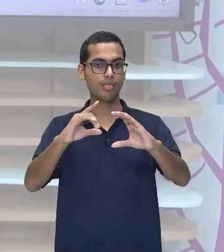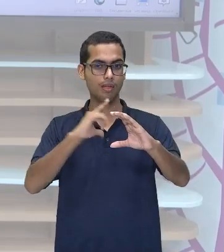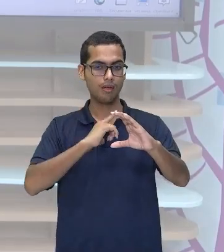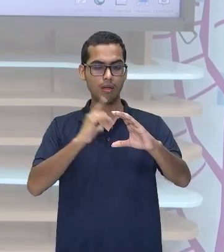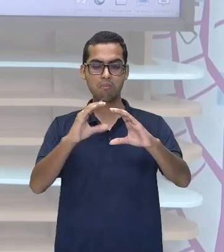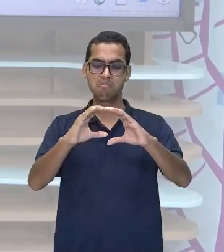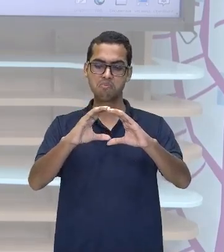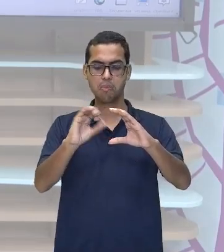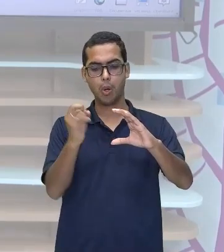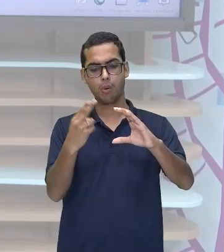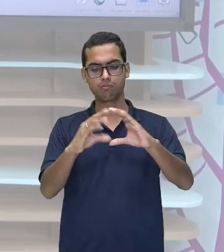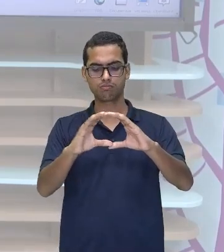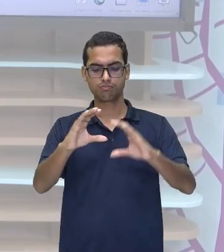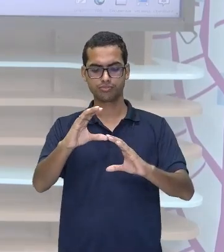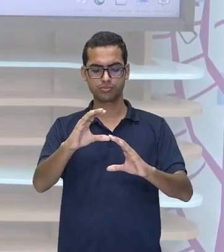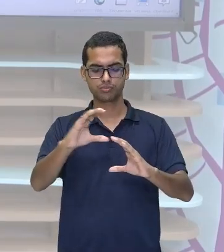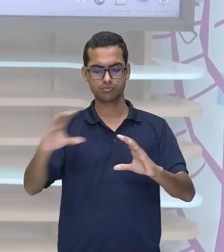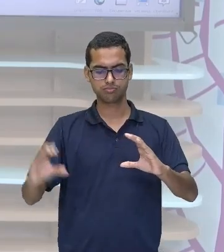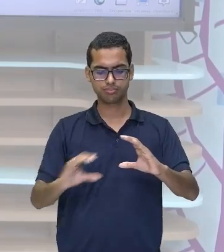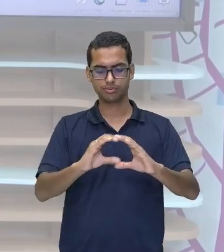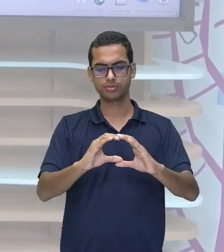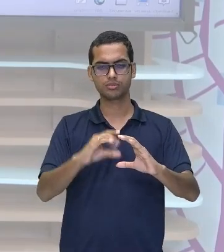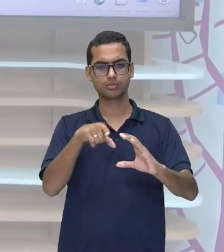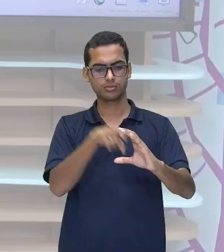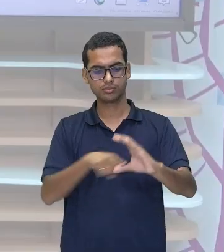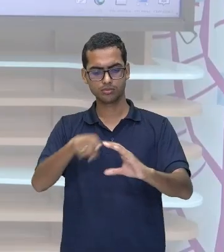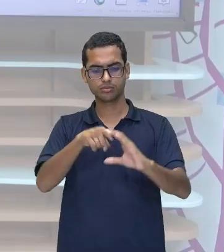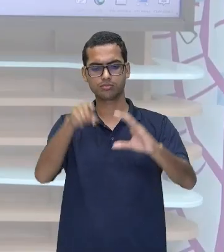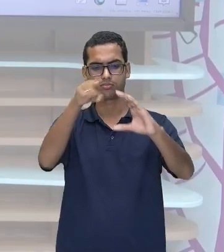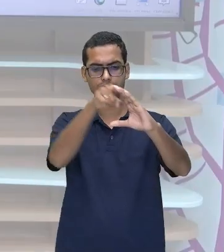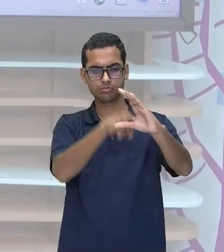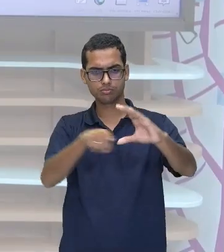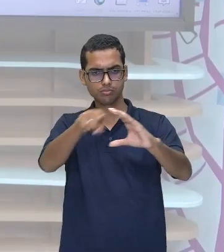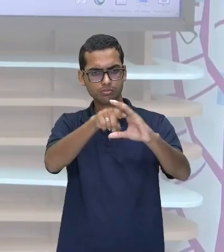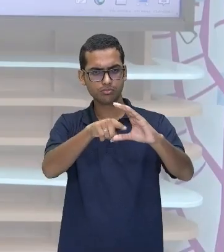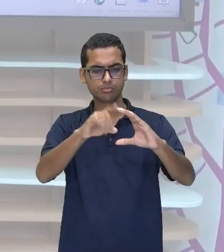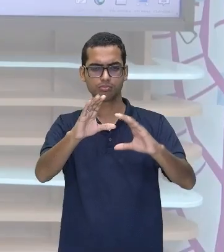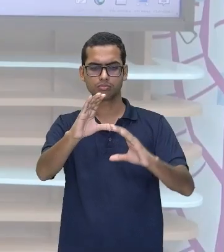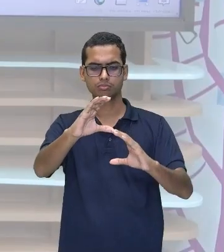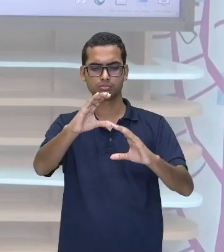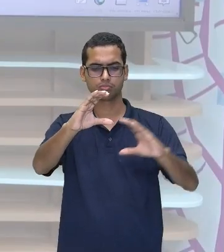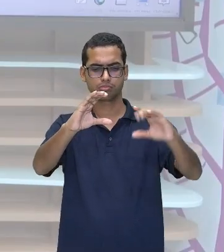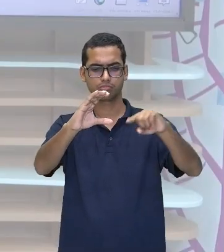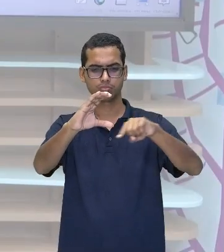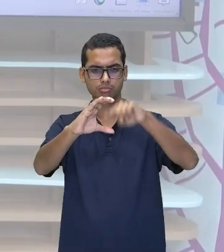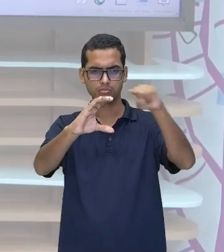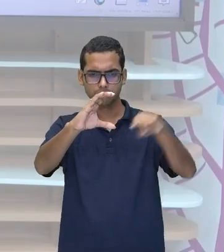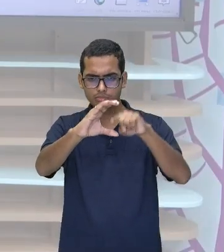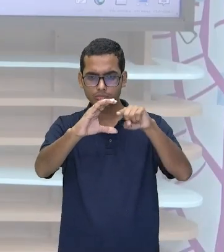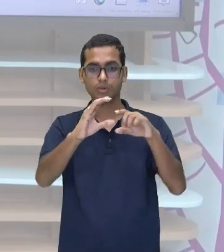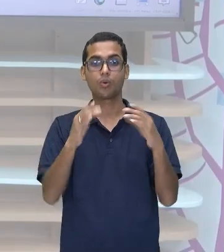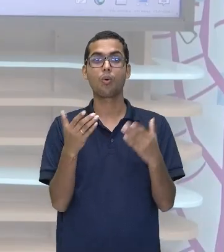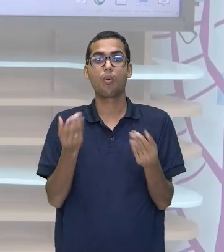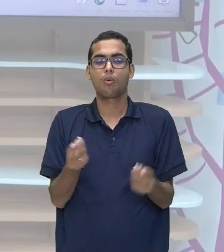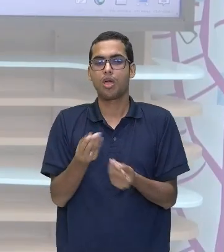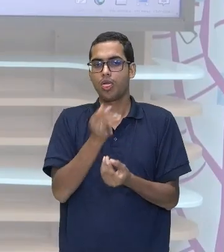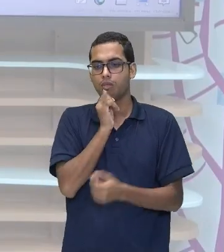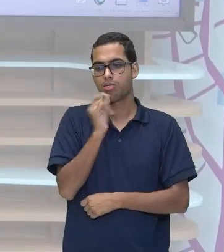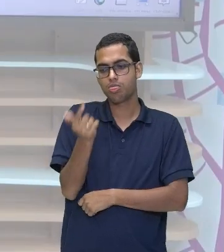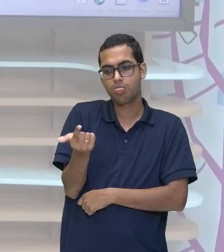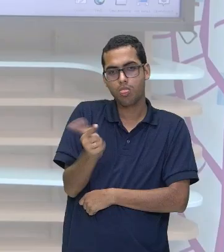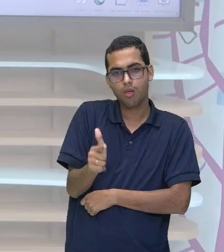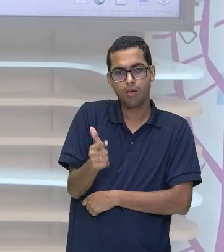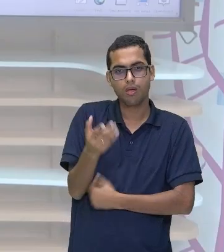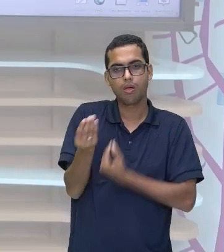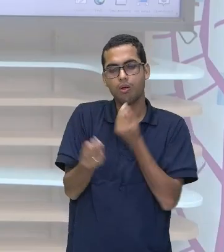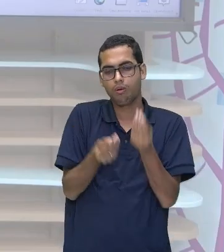quanto a outra de cima, eu teria duas circunferências dentro da maior. Como eu não tenho essas duas metades, né? O